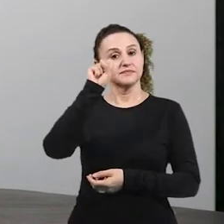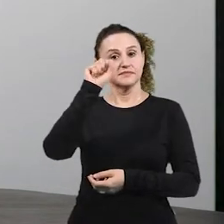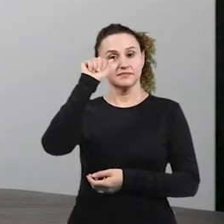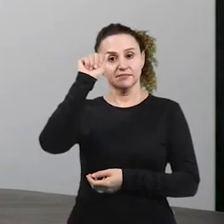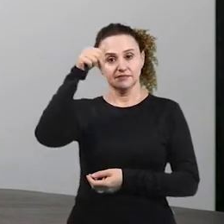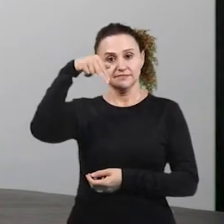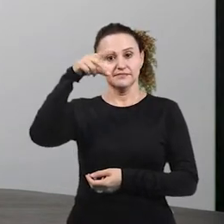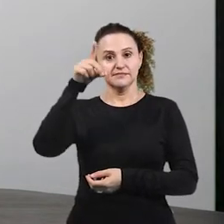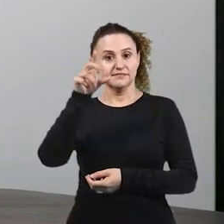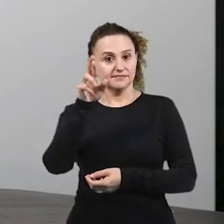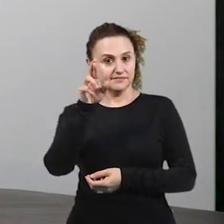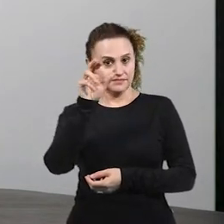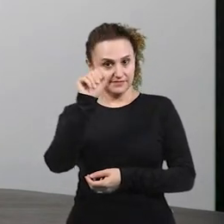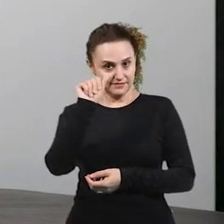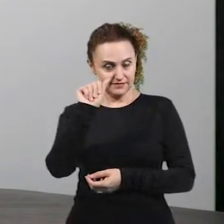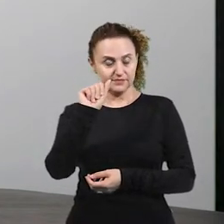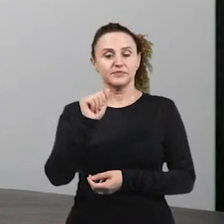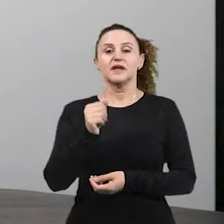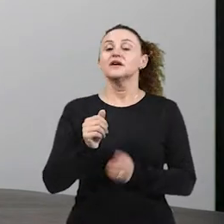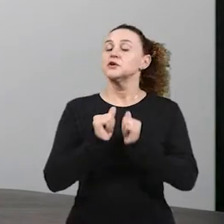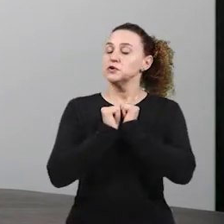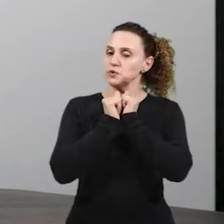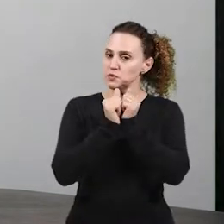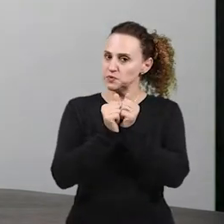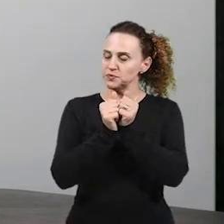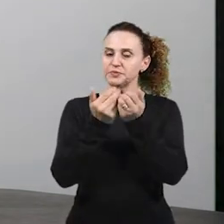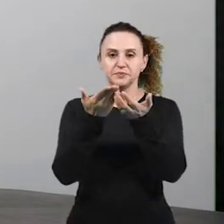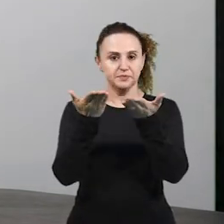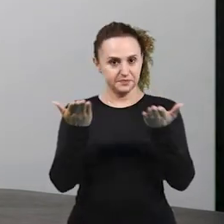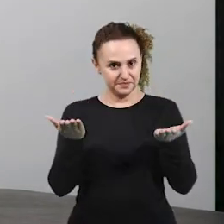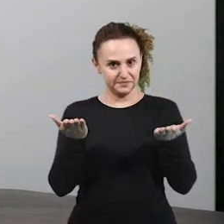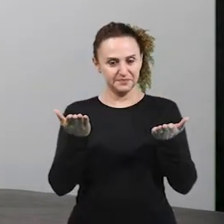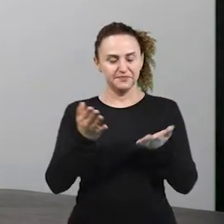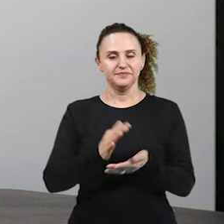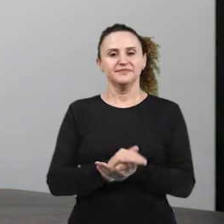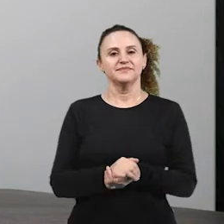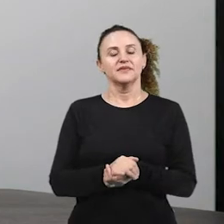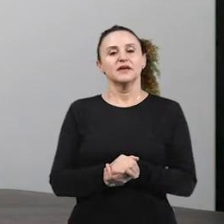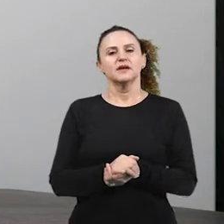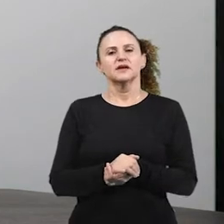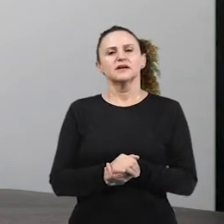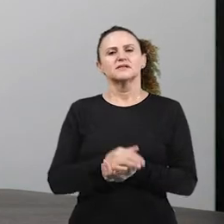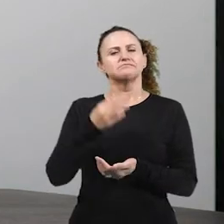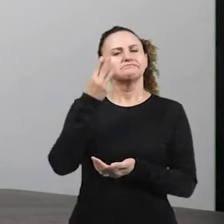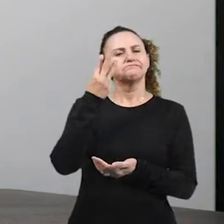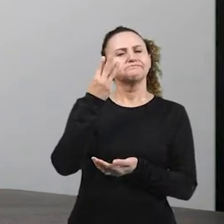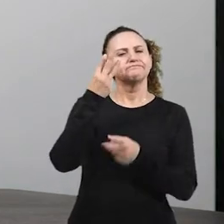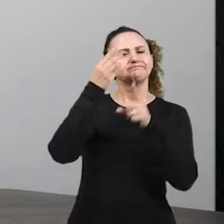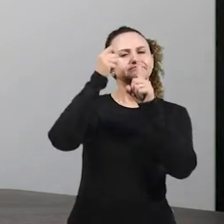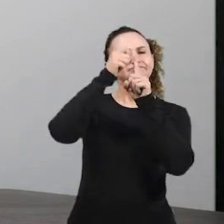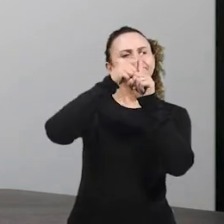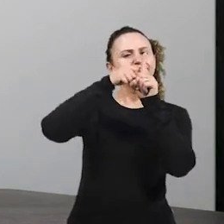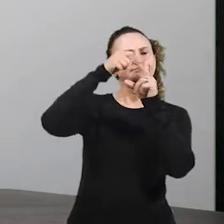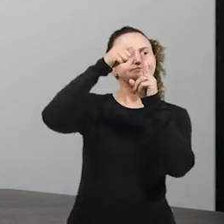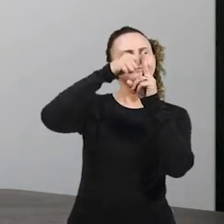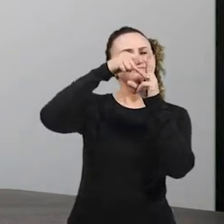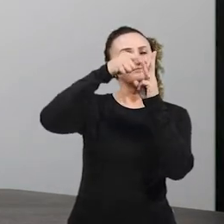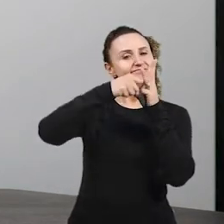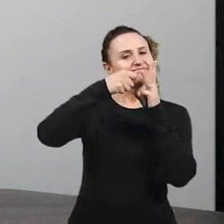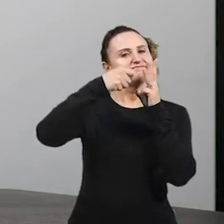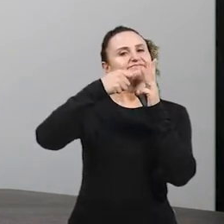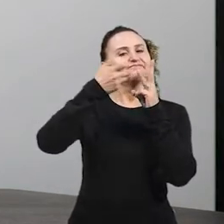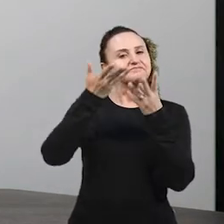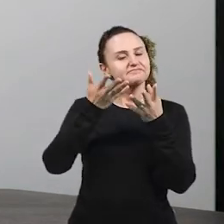Sandra é estarei com vocês durante três meses